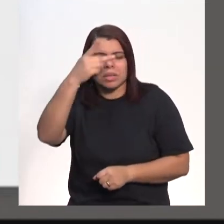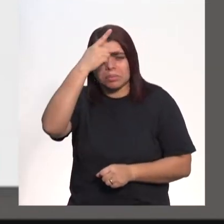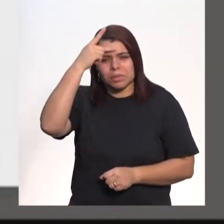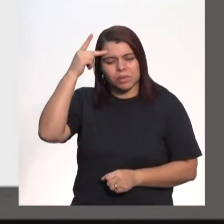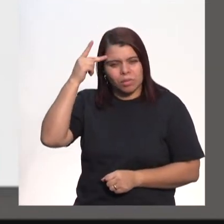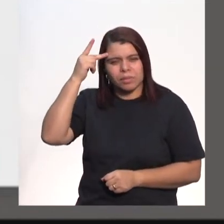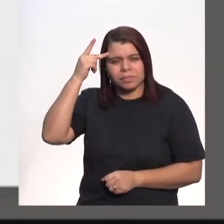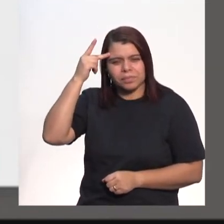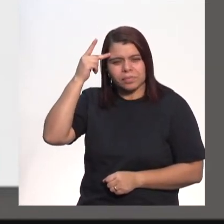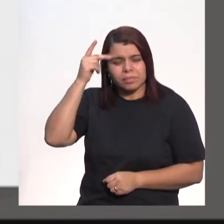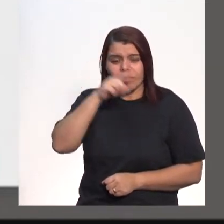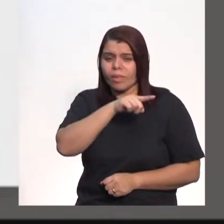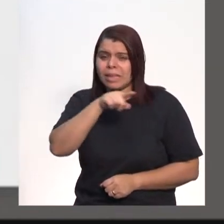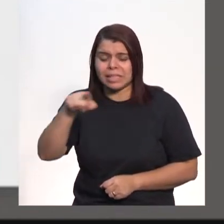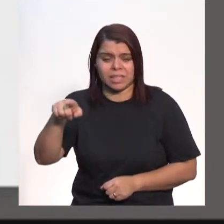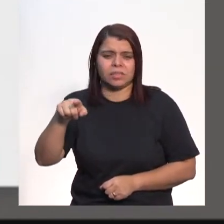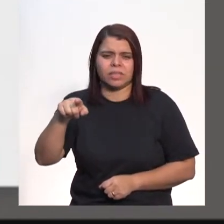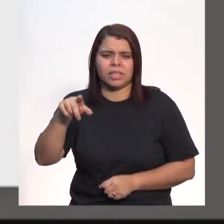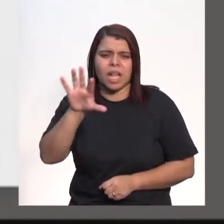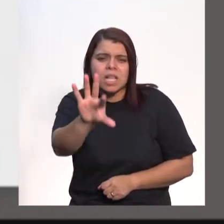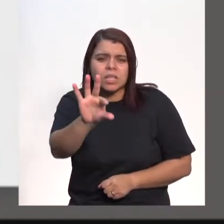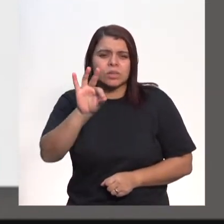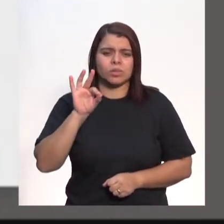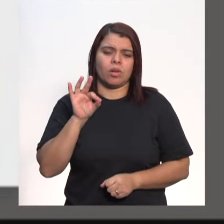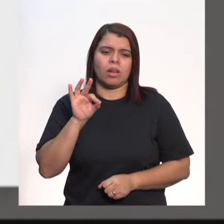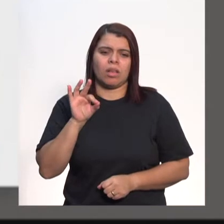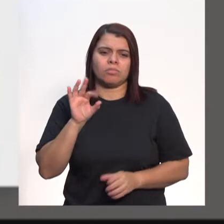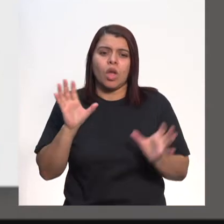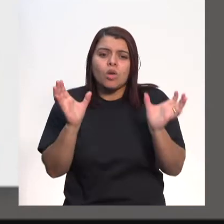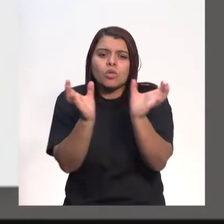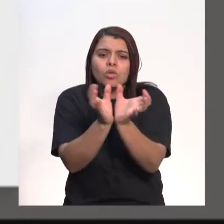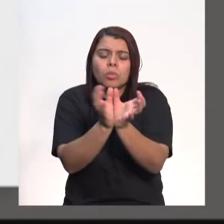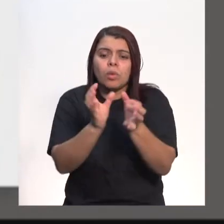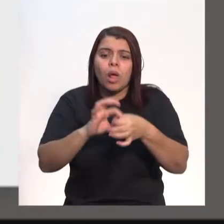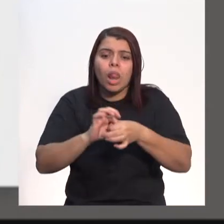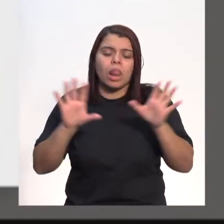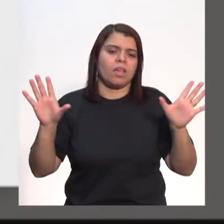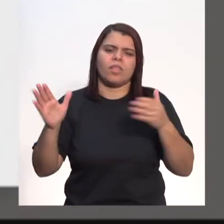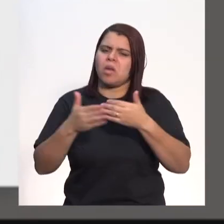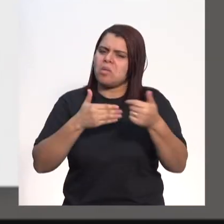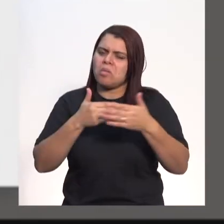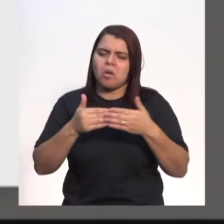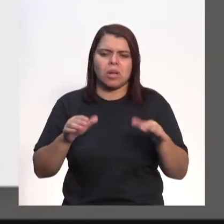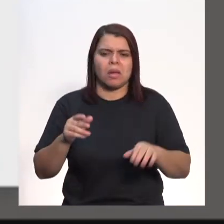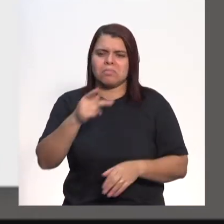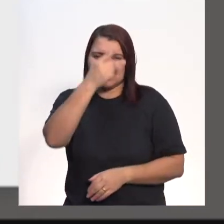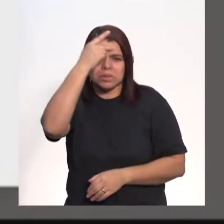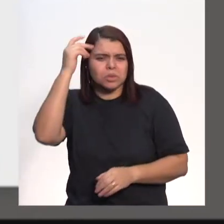você selecionar equipe pública, ele vai ficar disponível para qualquer pessoa entrar.